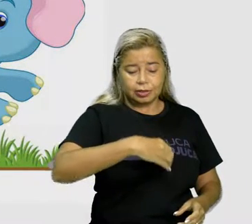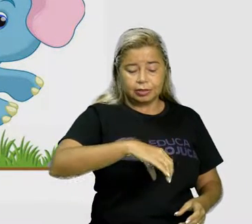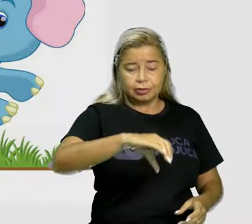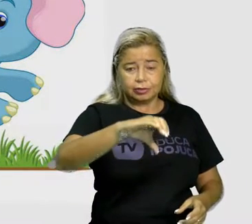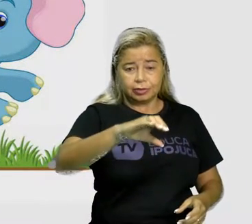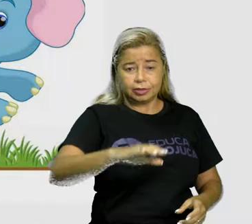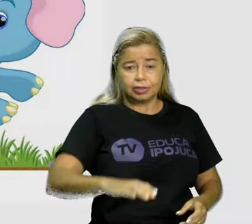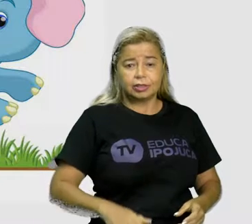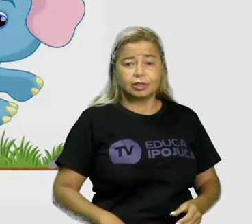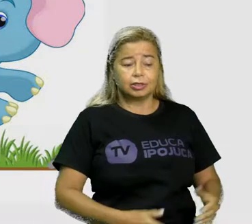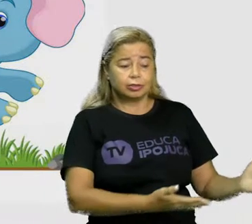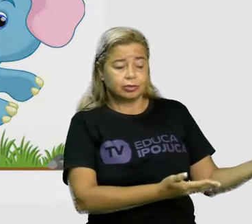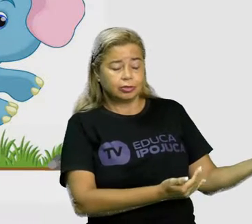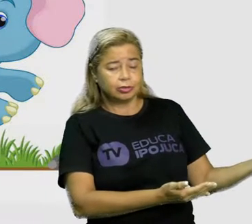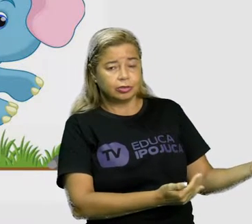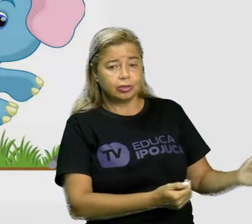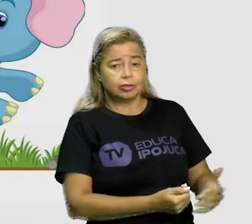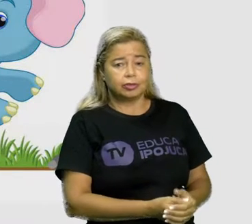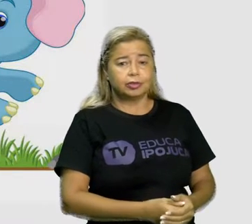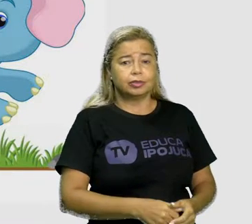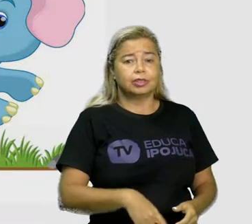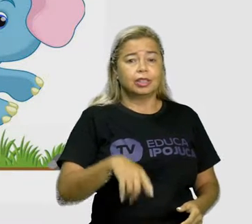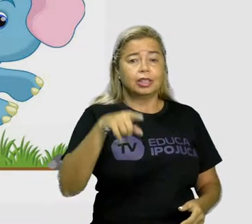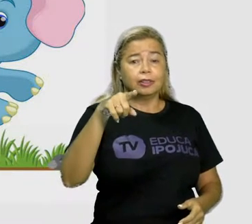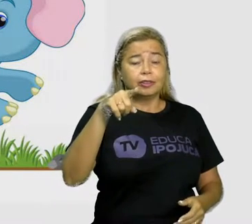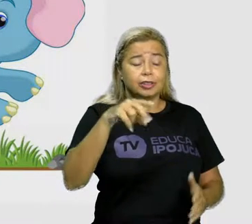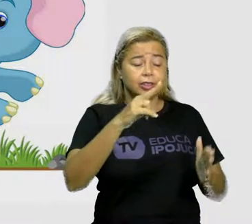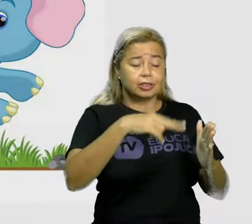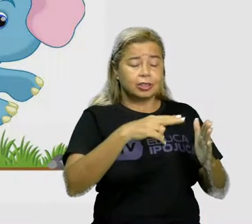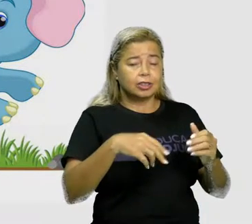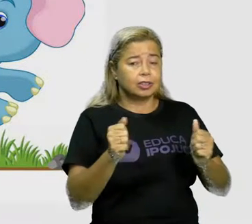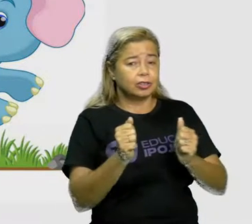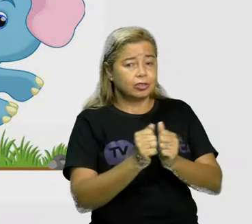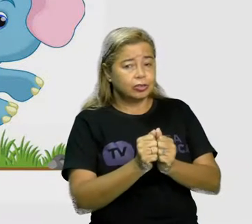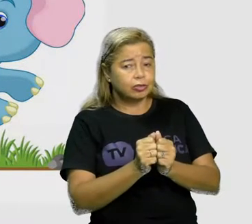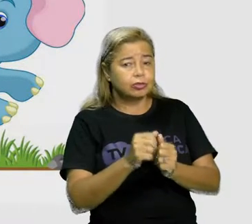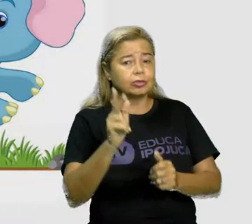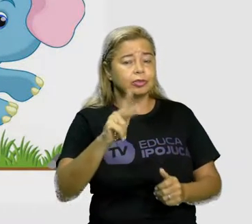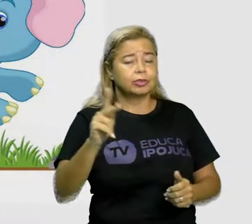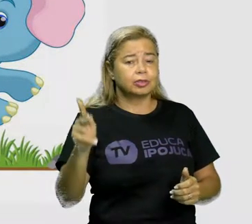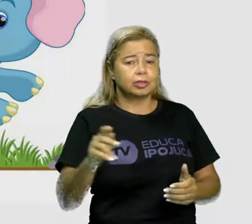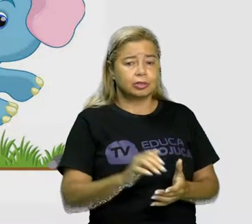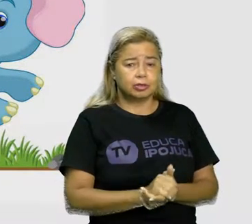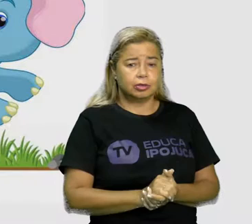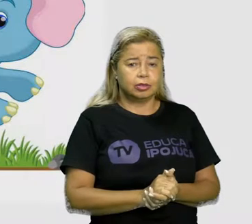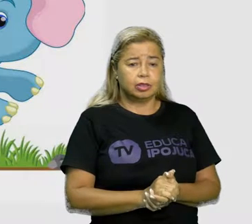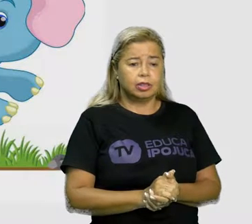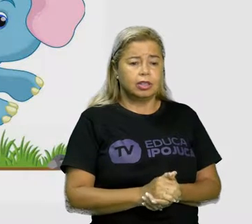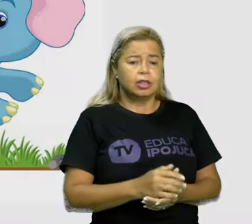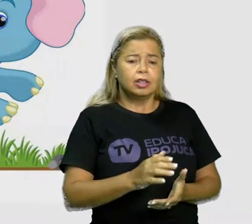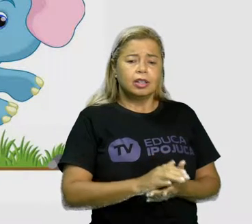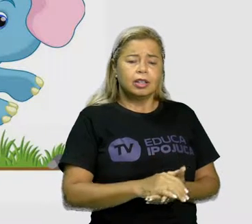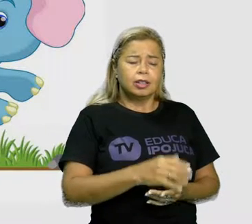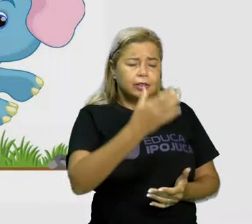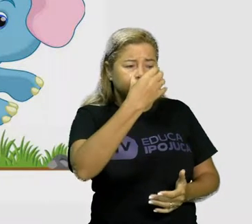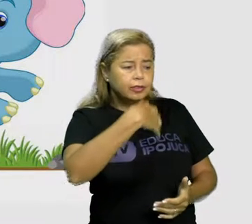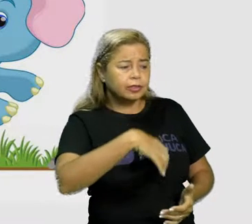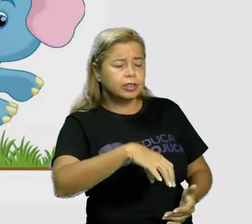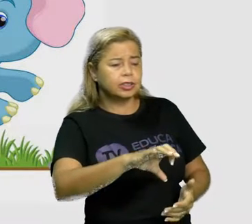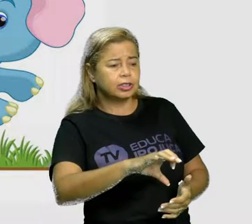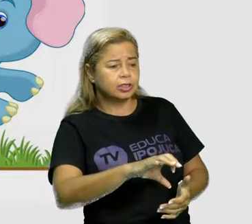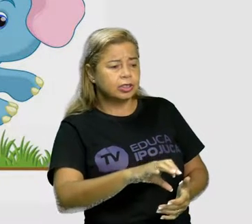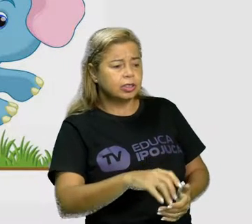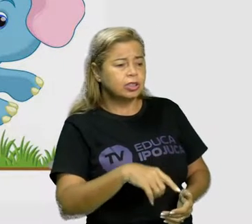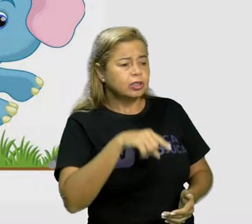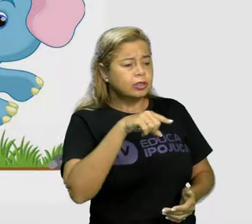elefantinho? Eu leio daqui, vocês leiam daí. O elefantinho. Onde vais, elefantinho?